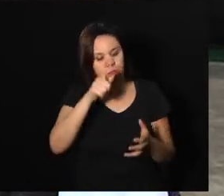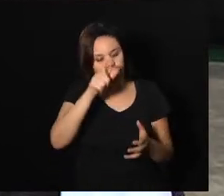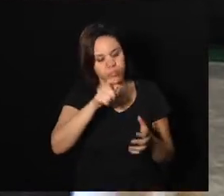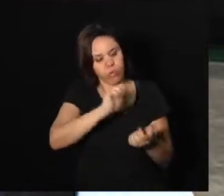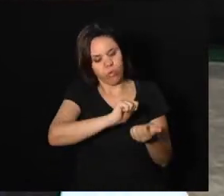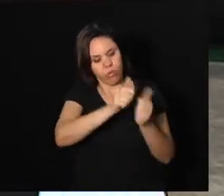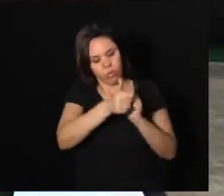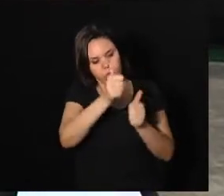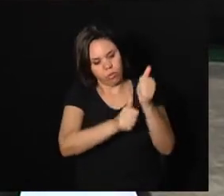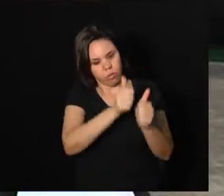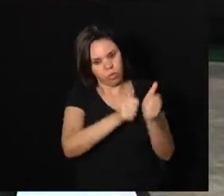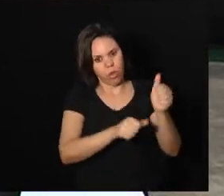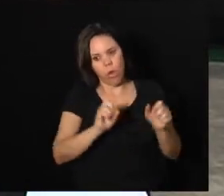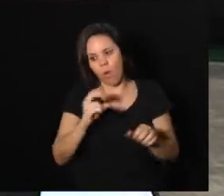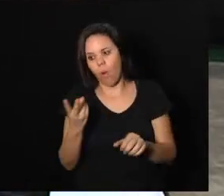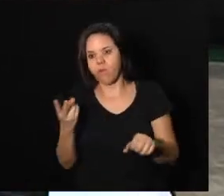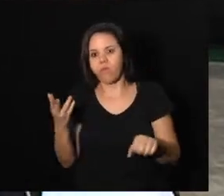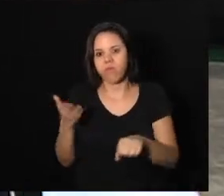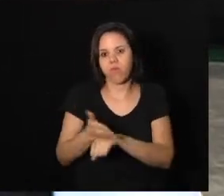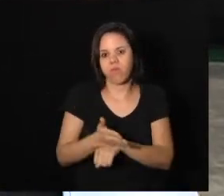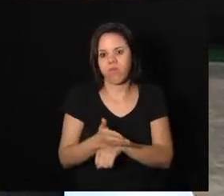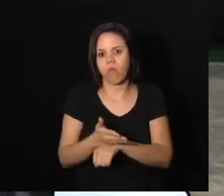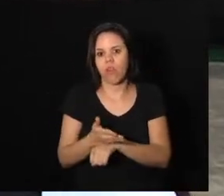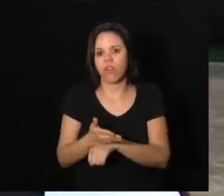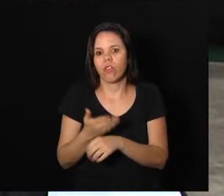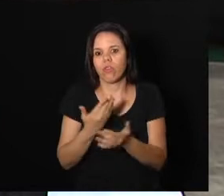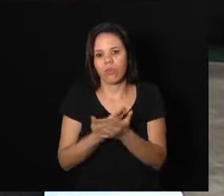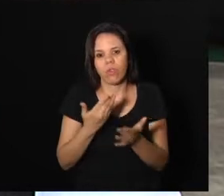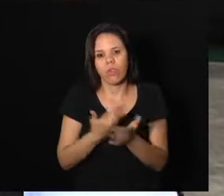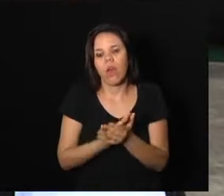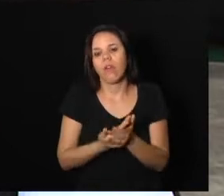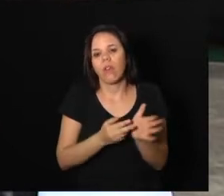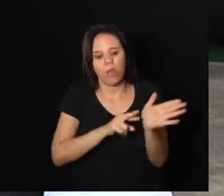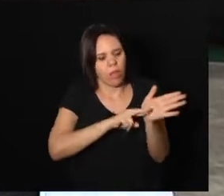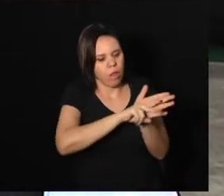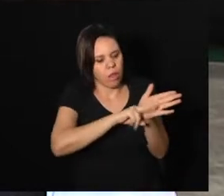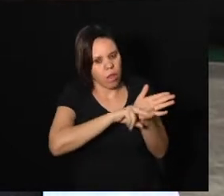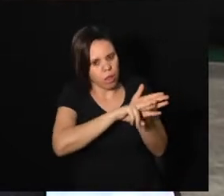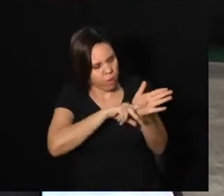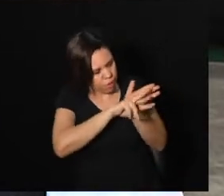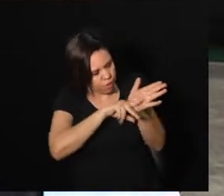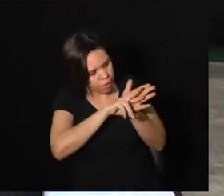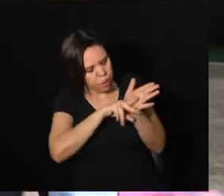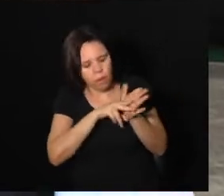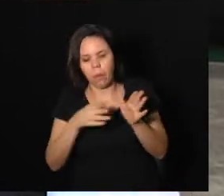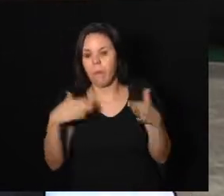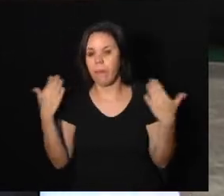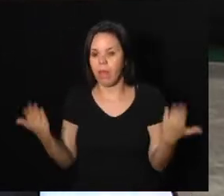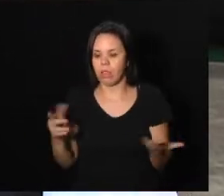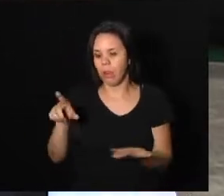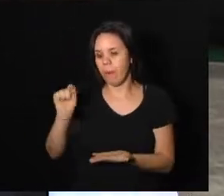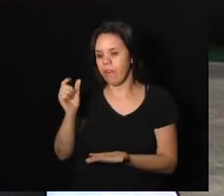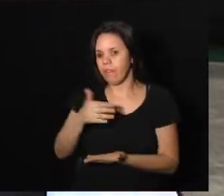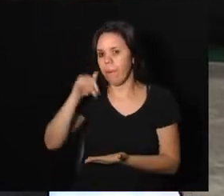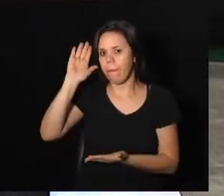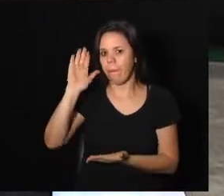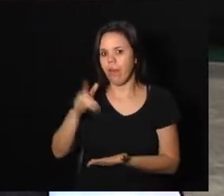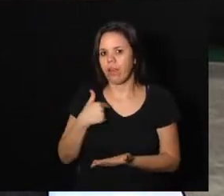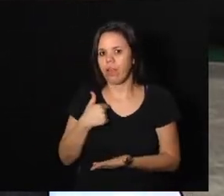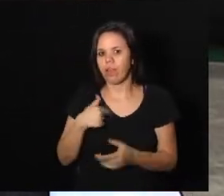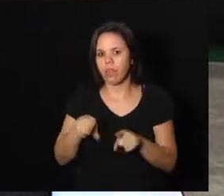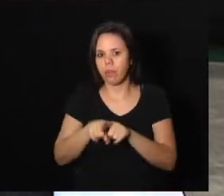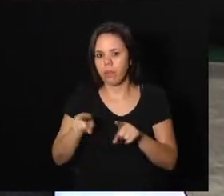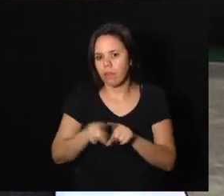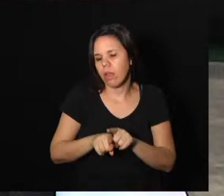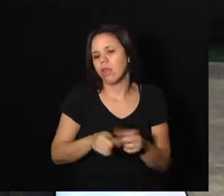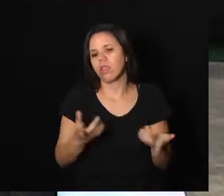futebol ou estudar em biologia. Mas eu prefiro mais, que eu tô com mais vontade, licenciatura